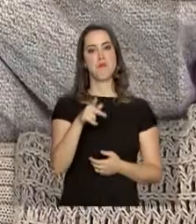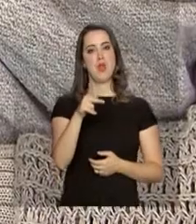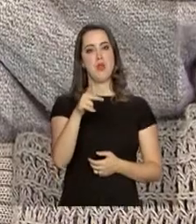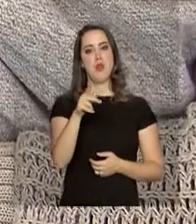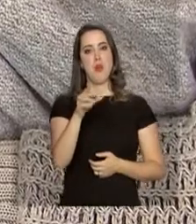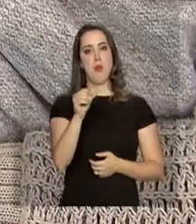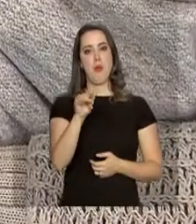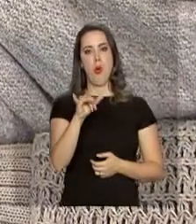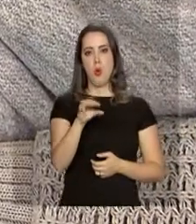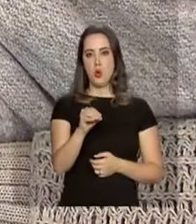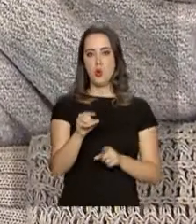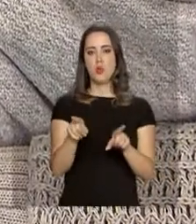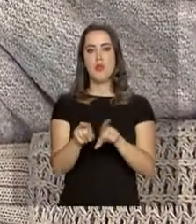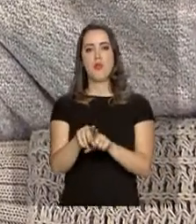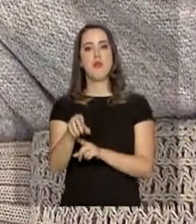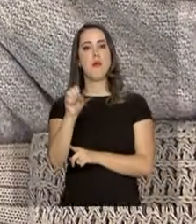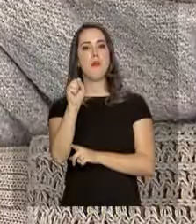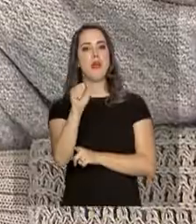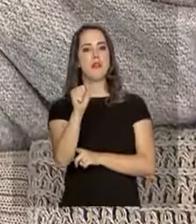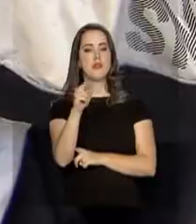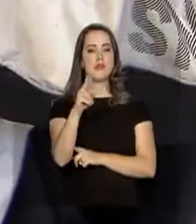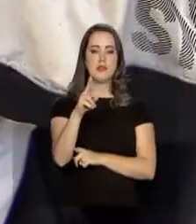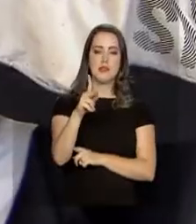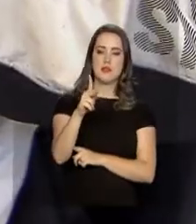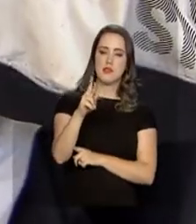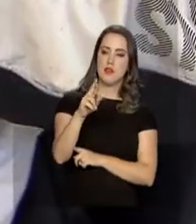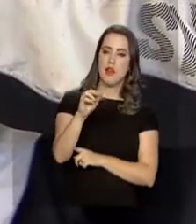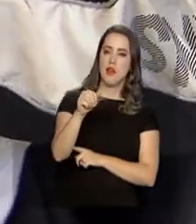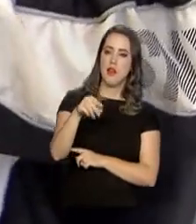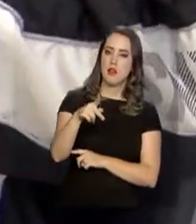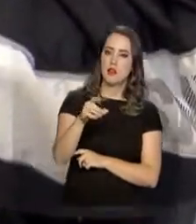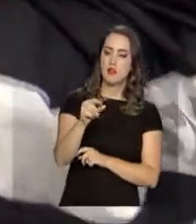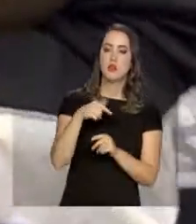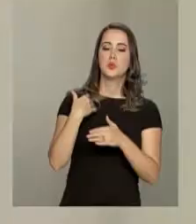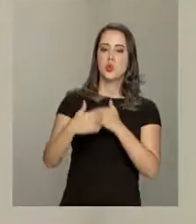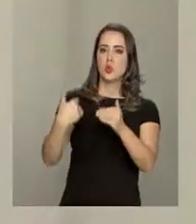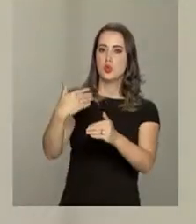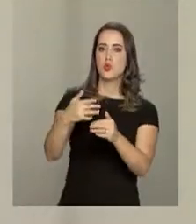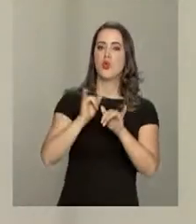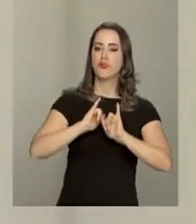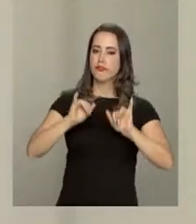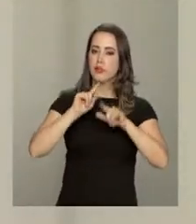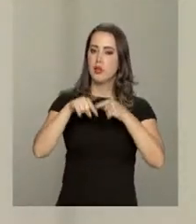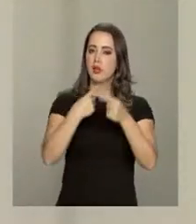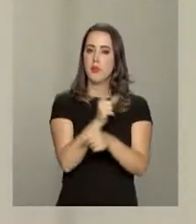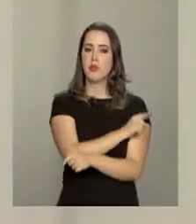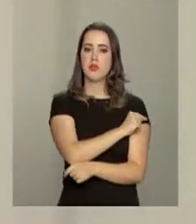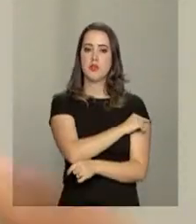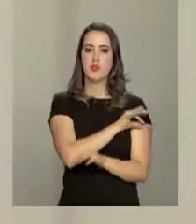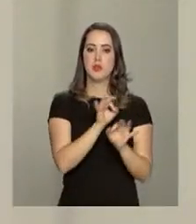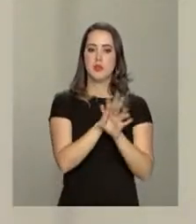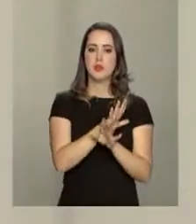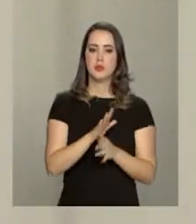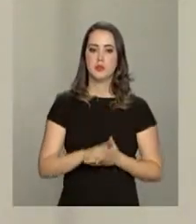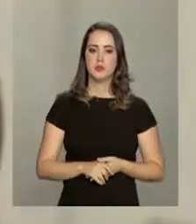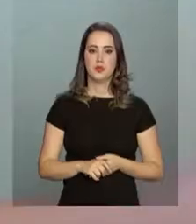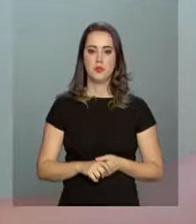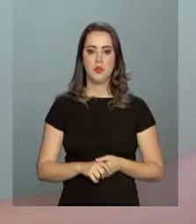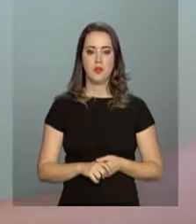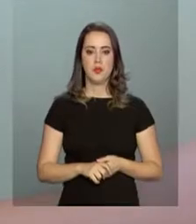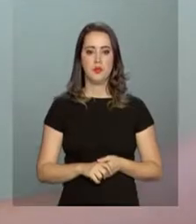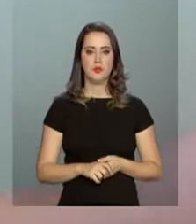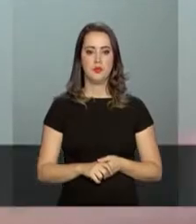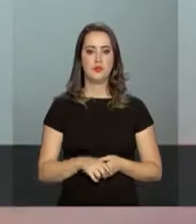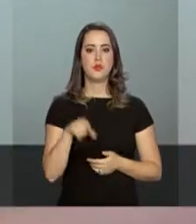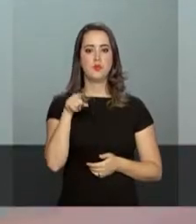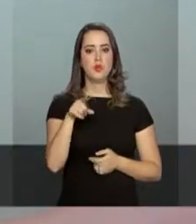também o sarampo estão no calendário de vacinação e vão continuar sendo distribuídas mesmo depois do fim da campanha nesta sexta-feira é o